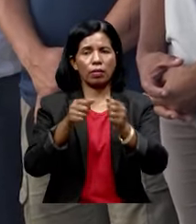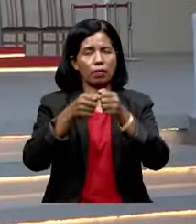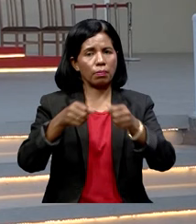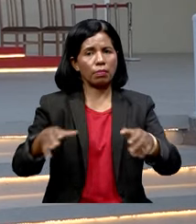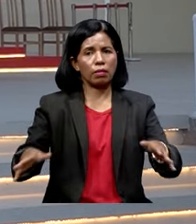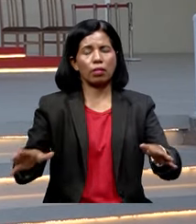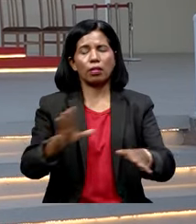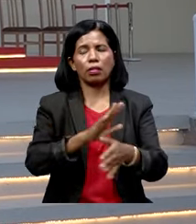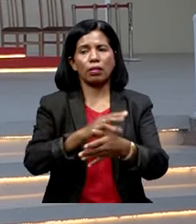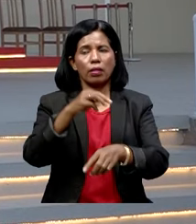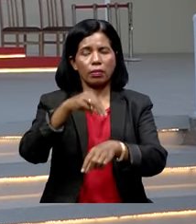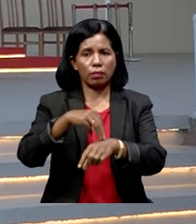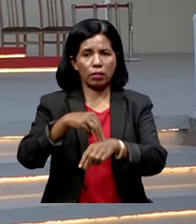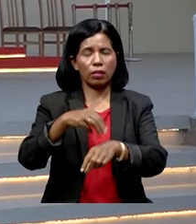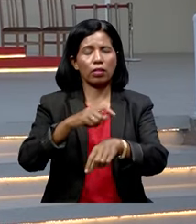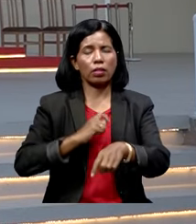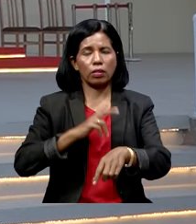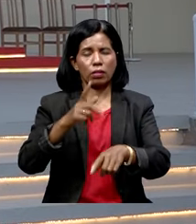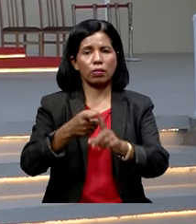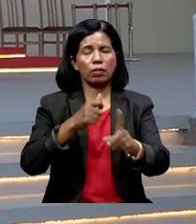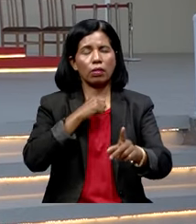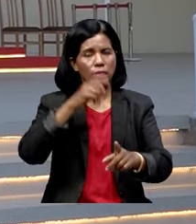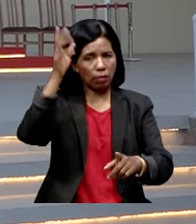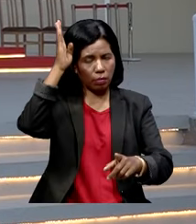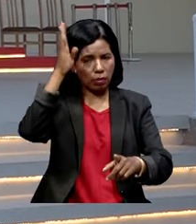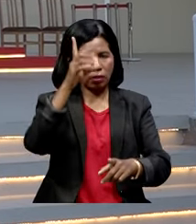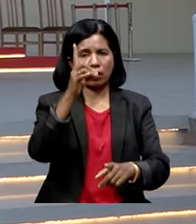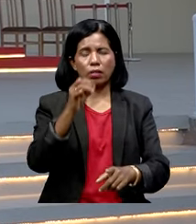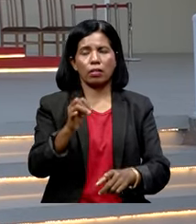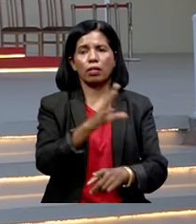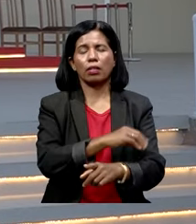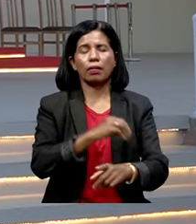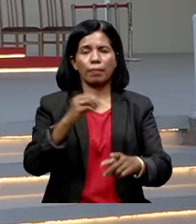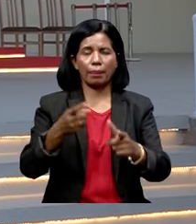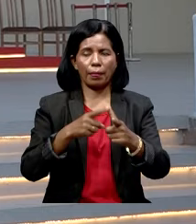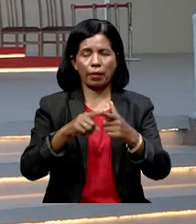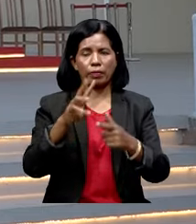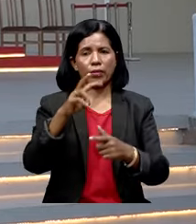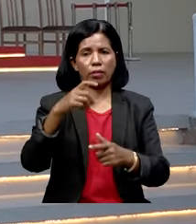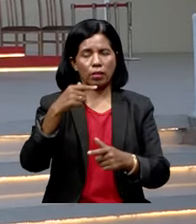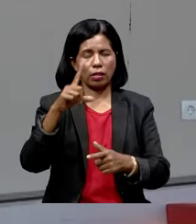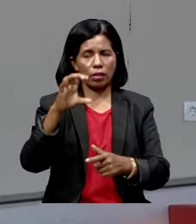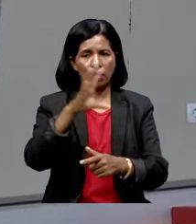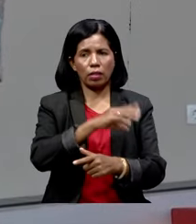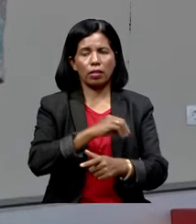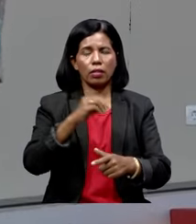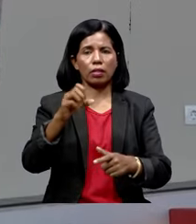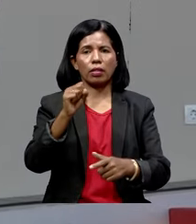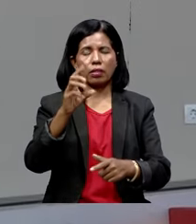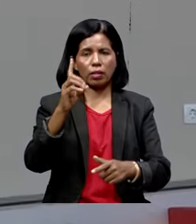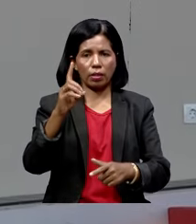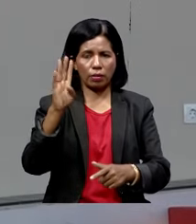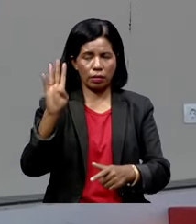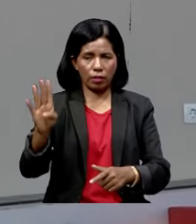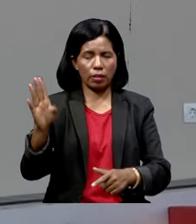Altar, Missa Tacitolo, Rússia Arcebispo, Arquidiocese Metropolitana de Li, Dom Virgílio Cardeal do Carmo da Silva, SDB,